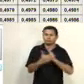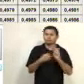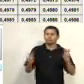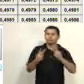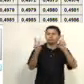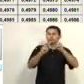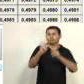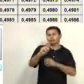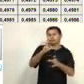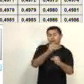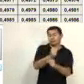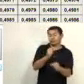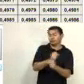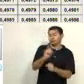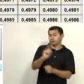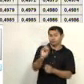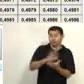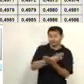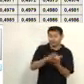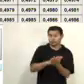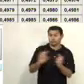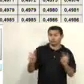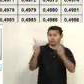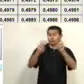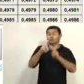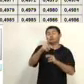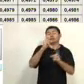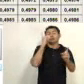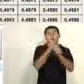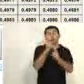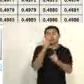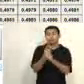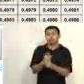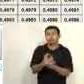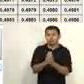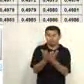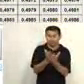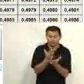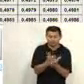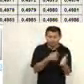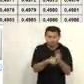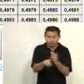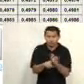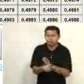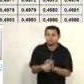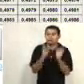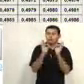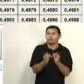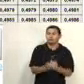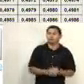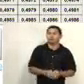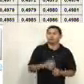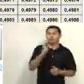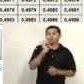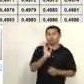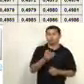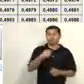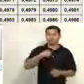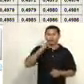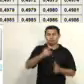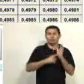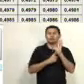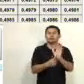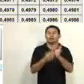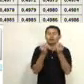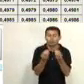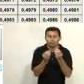não foram calculados nenhum desses valores. São os valores que vocês encontram nos livros de estatística, tá? E eu já vou mostrar para vocês como